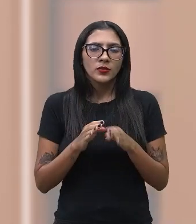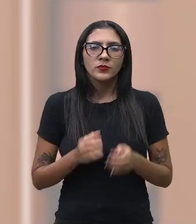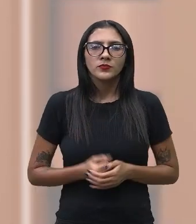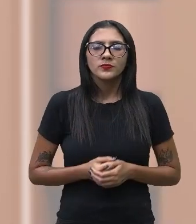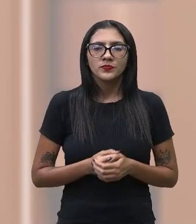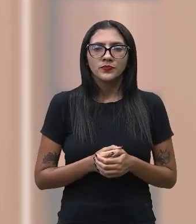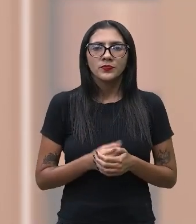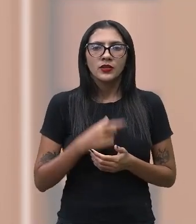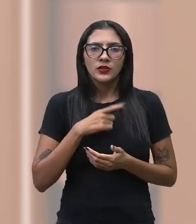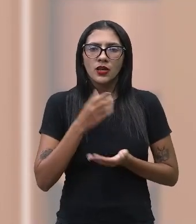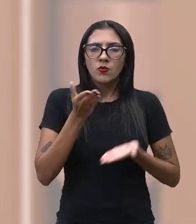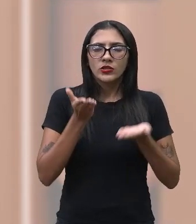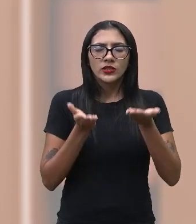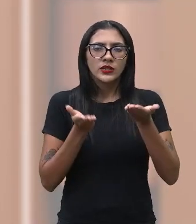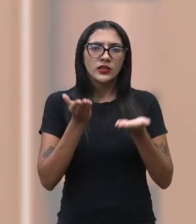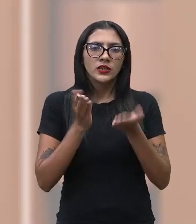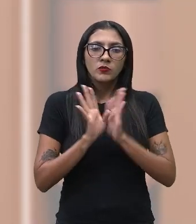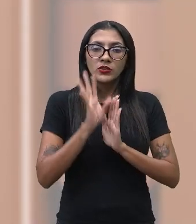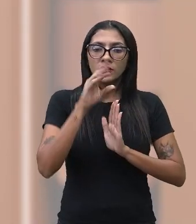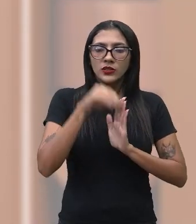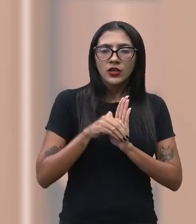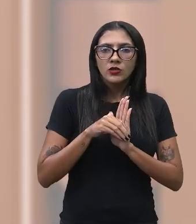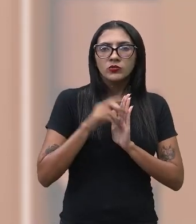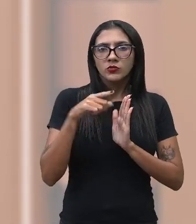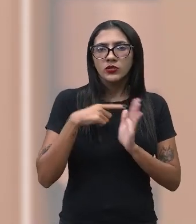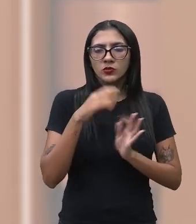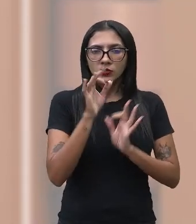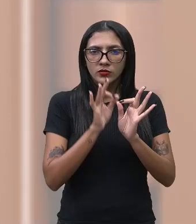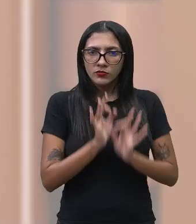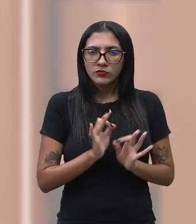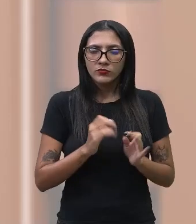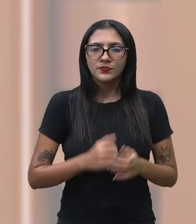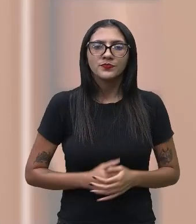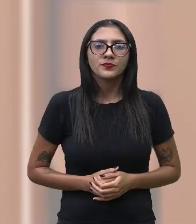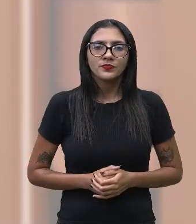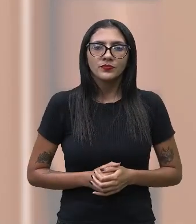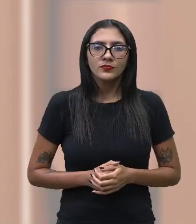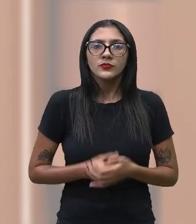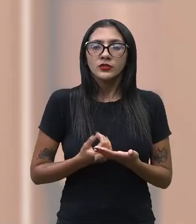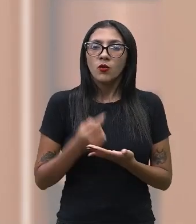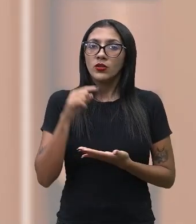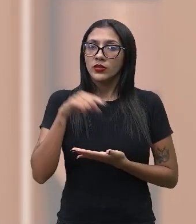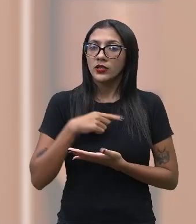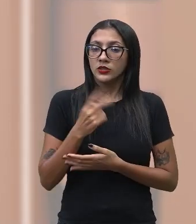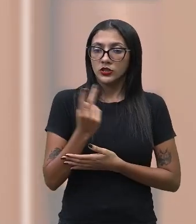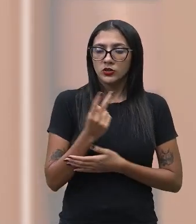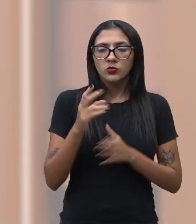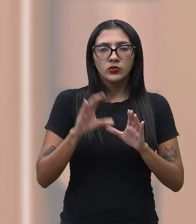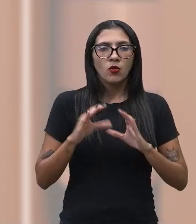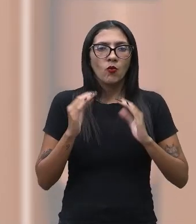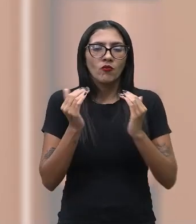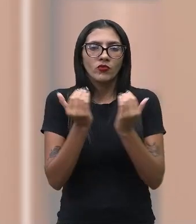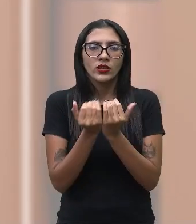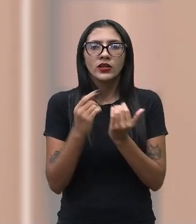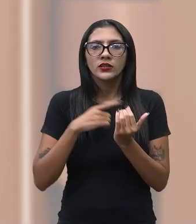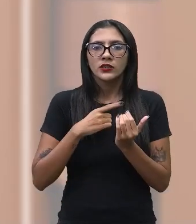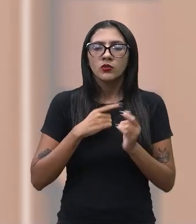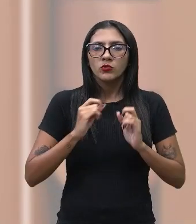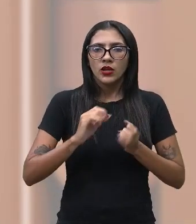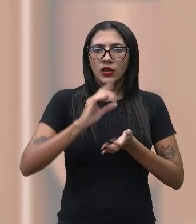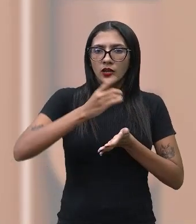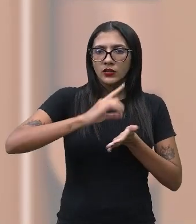trazer esse equilíbrio dentro do seu crescimento, né? Então, nessa conferência, nós temos aí a Declaração